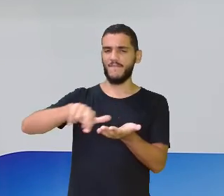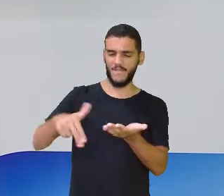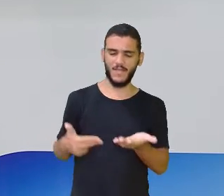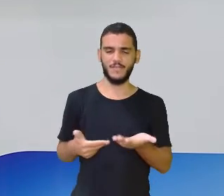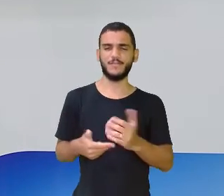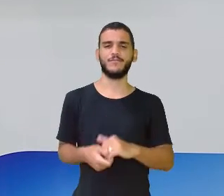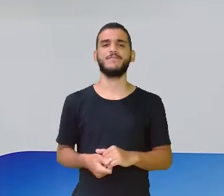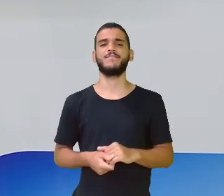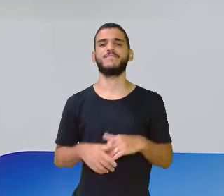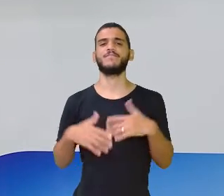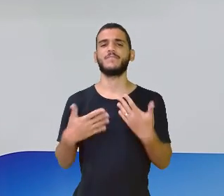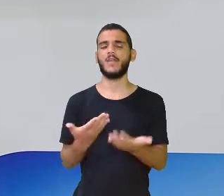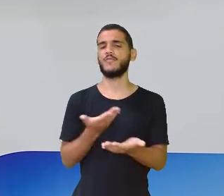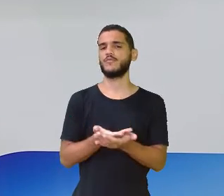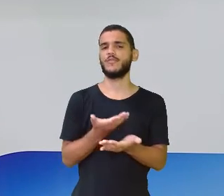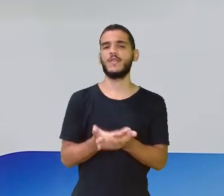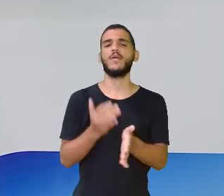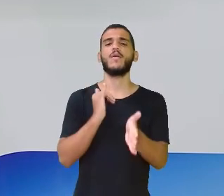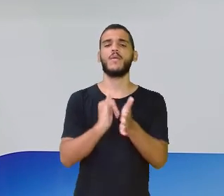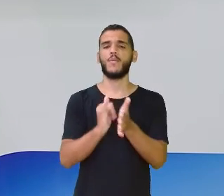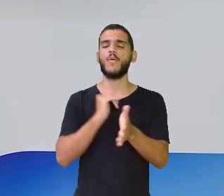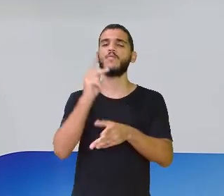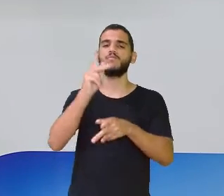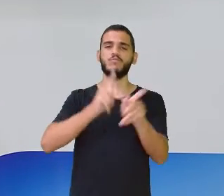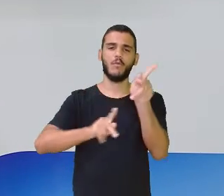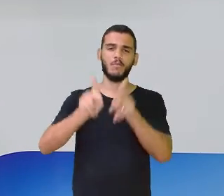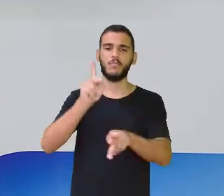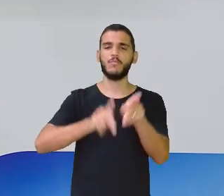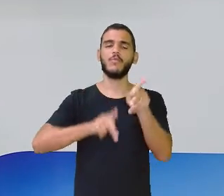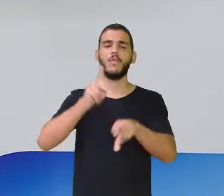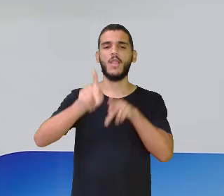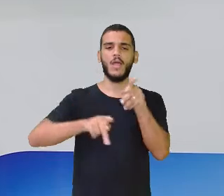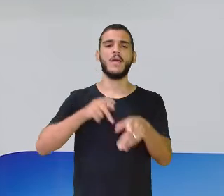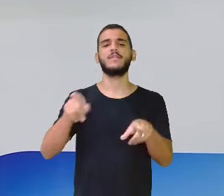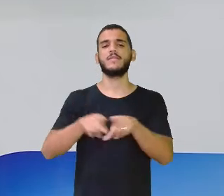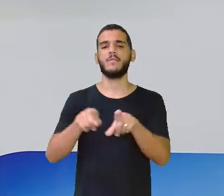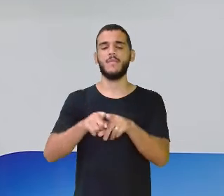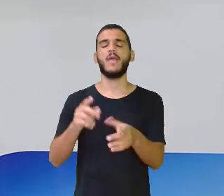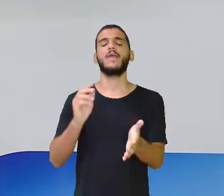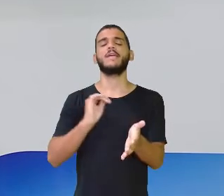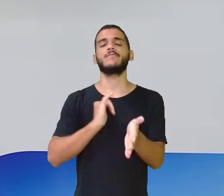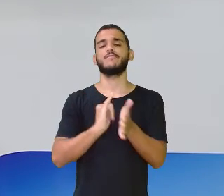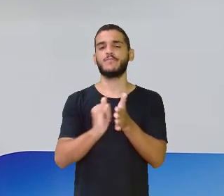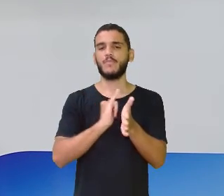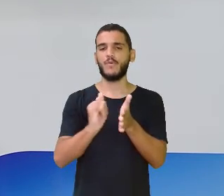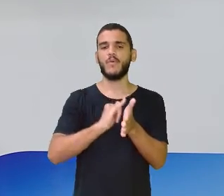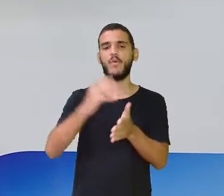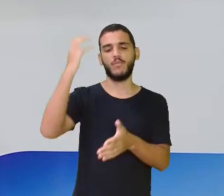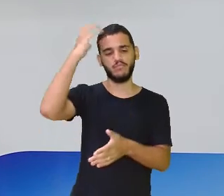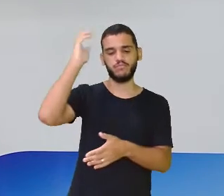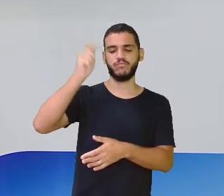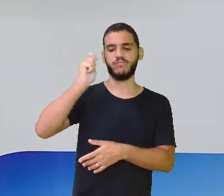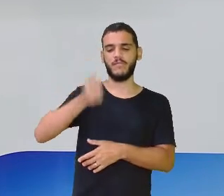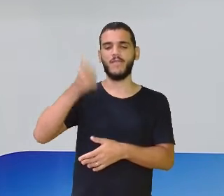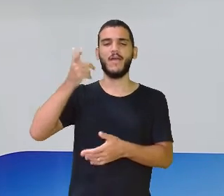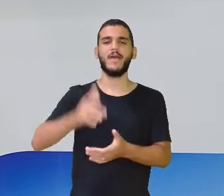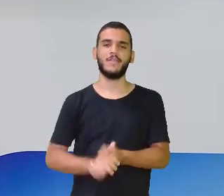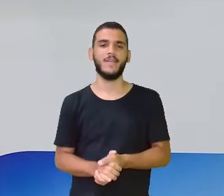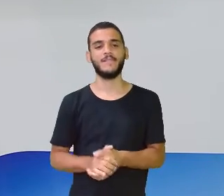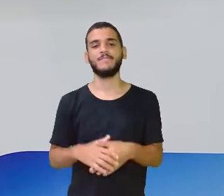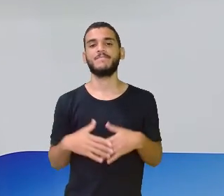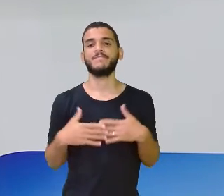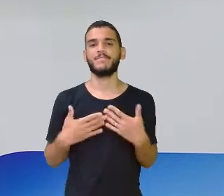não é verdade? Estudamos já contos populares, contos de fadas, ontem trabalhamos contos maravilhosos, lembram?